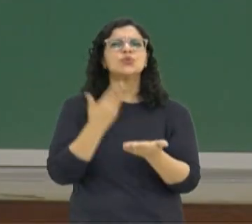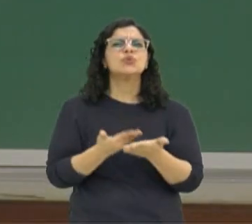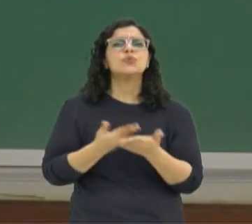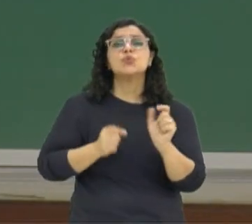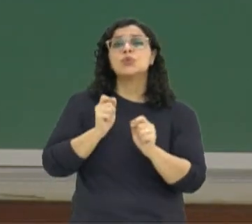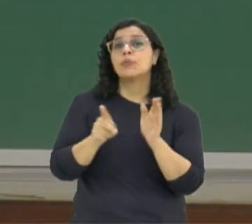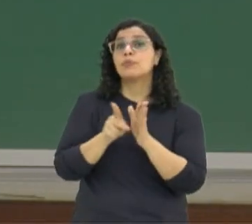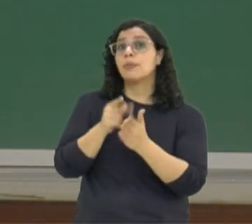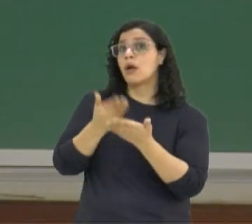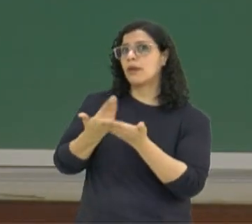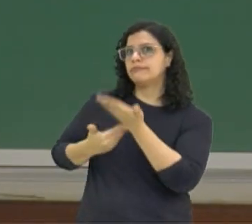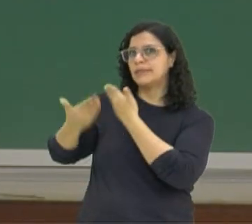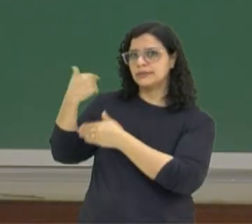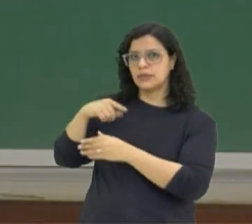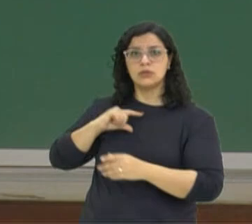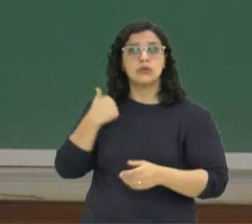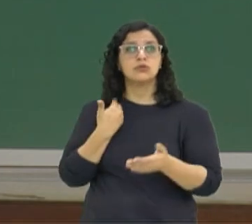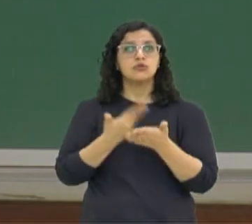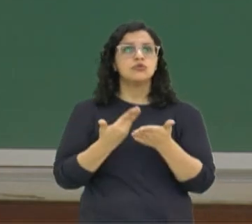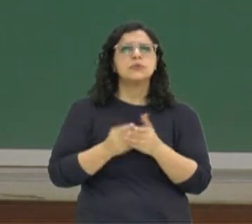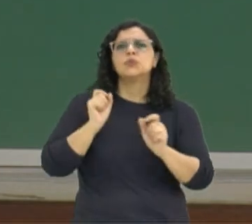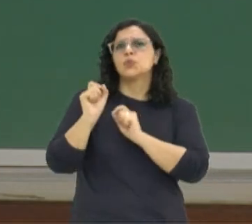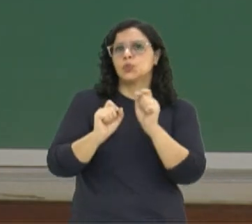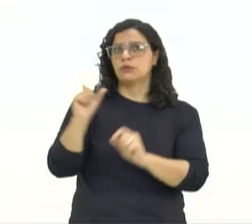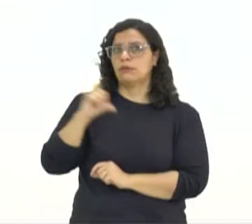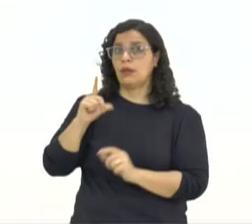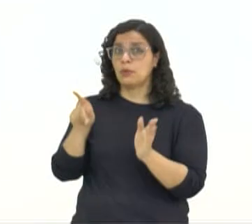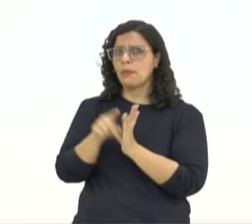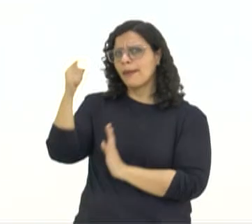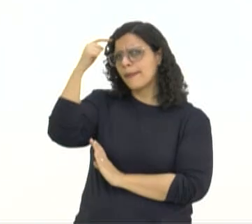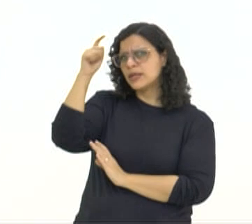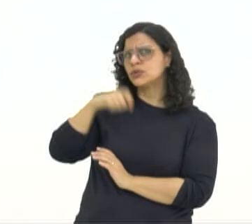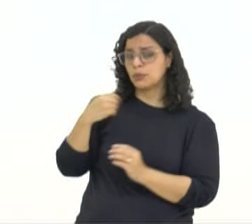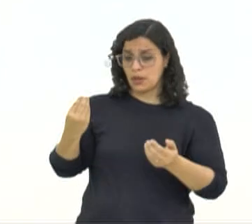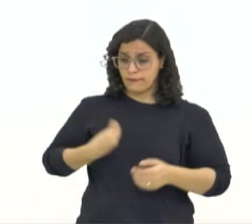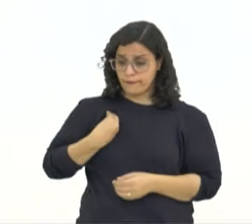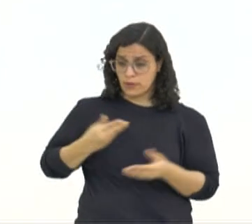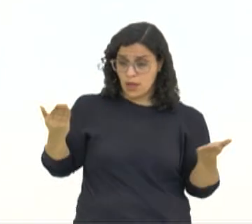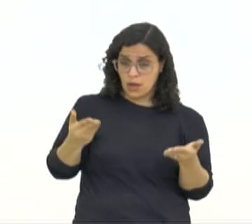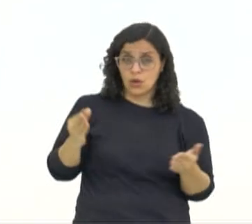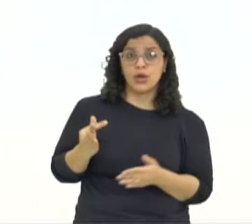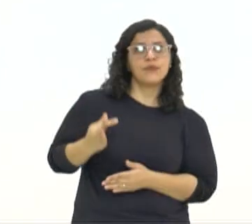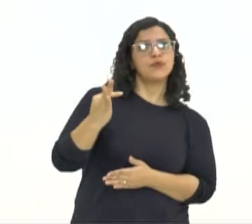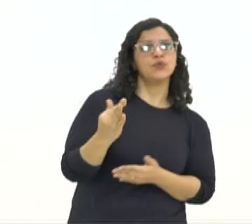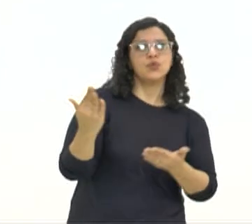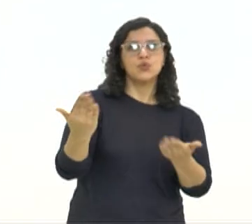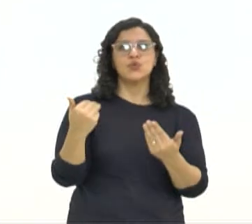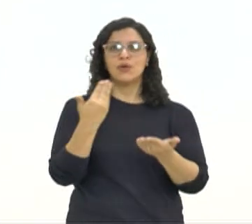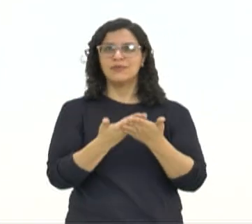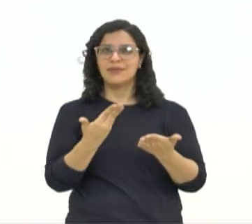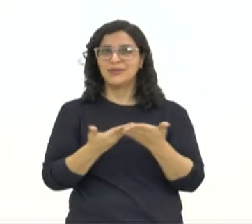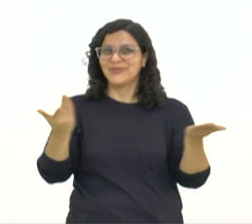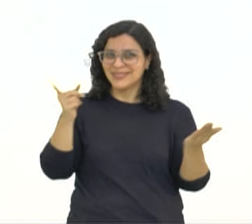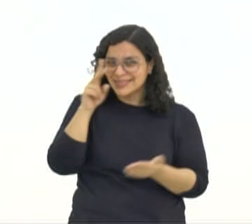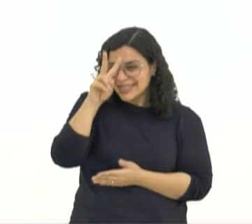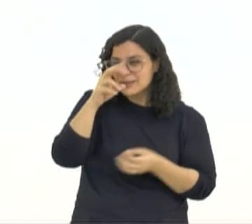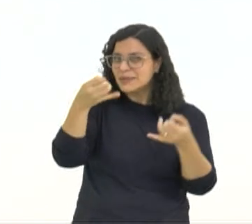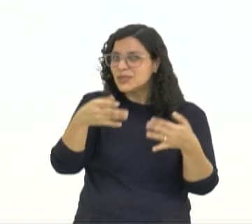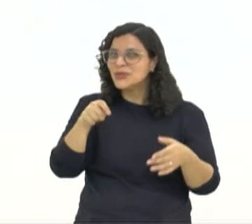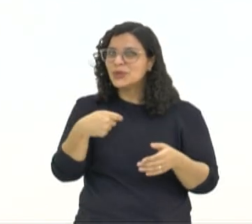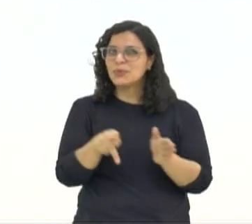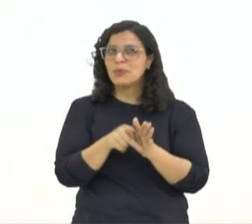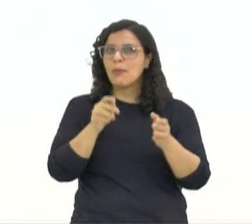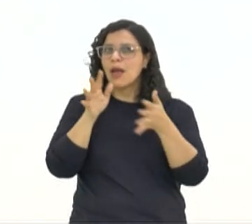clase pasada? Vimos lo siguiente, ¿qué piensan de su presente y futuro los jóvenes estudiantes? Lembram que a gente viu um pouquinho